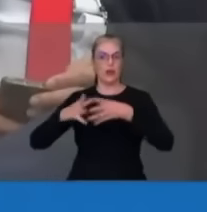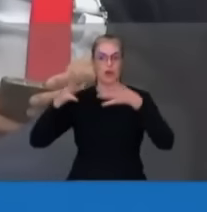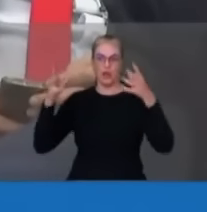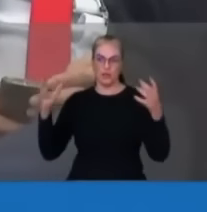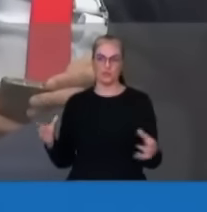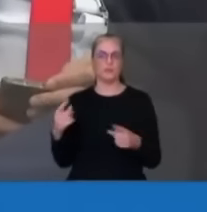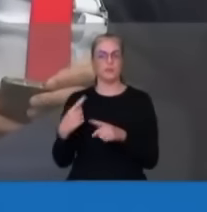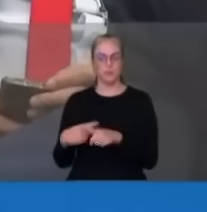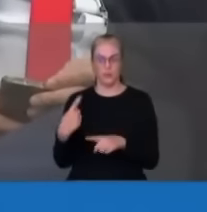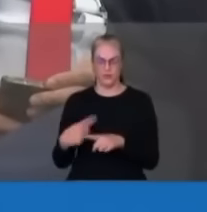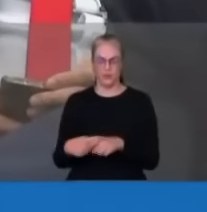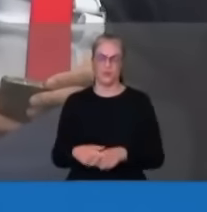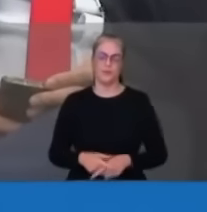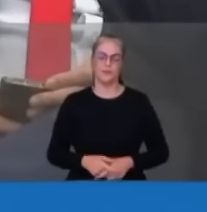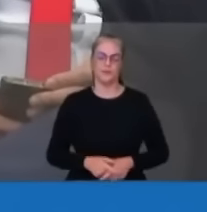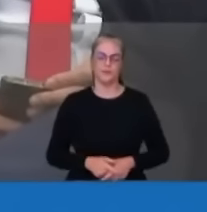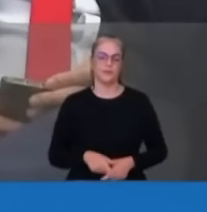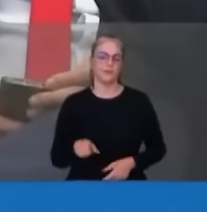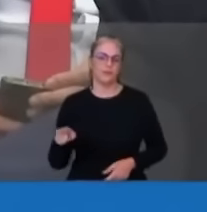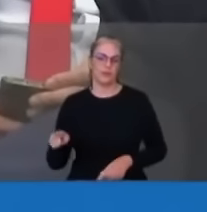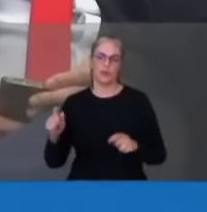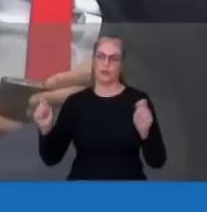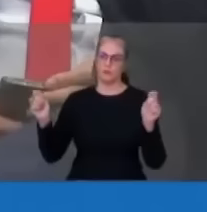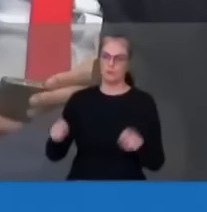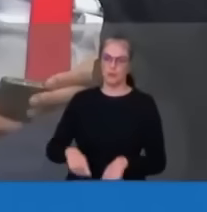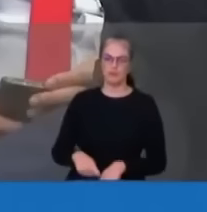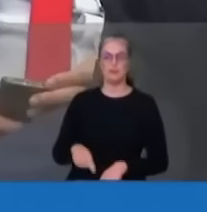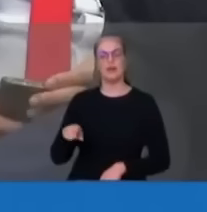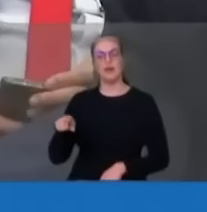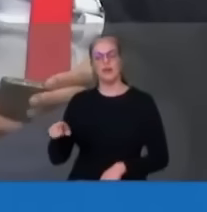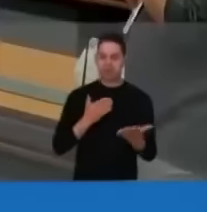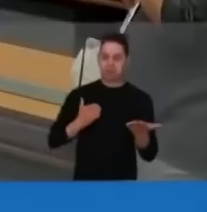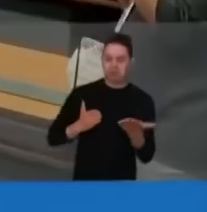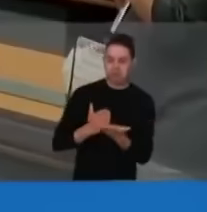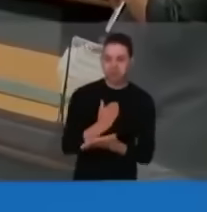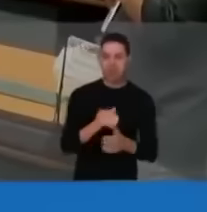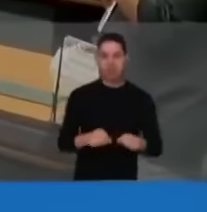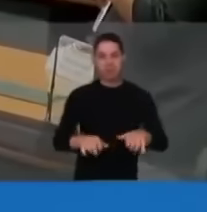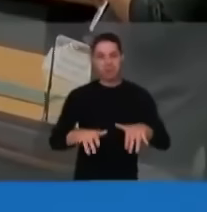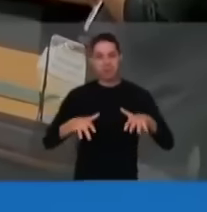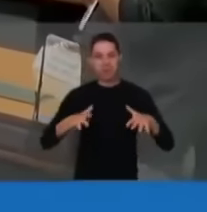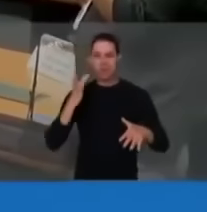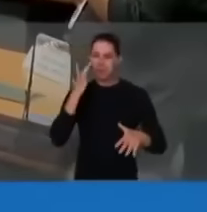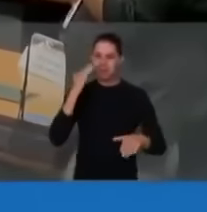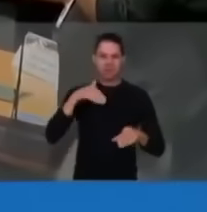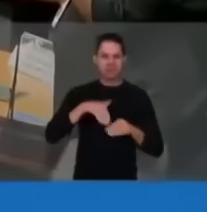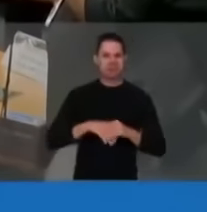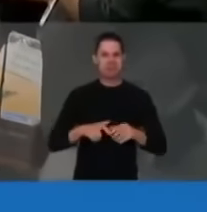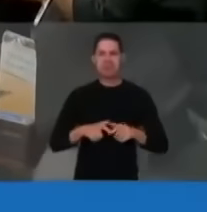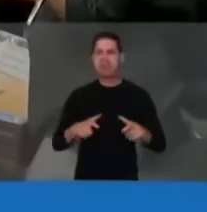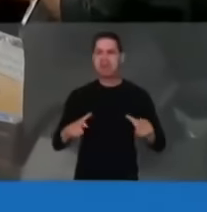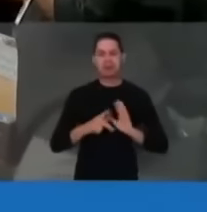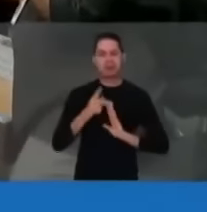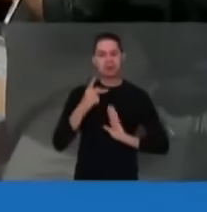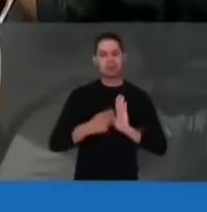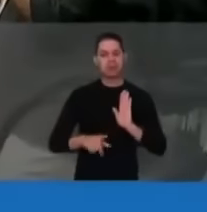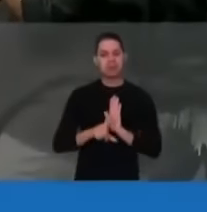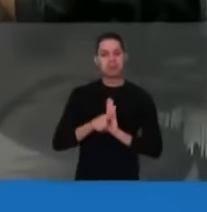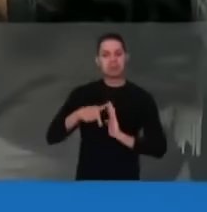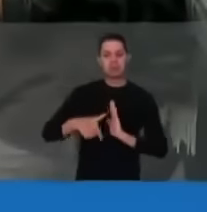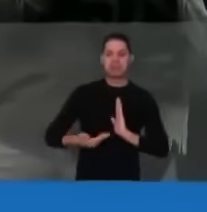uma classe de burocratas de política porque tem essa ideia ingênua que não a gente vai dar a nossa